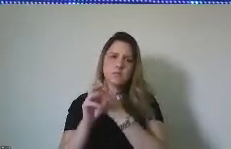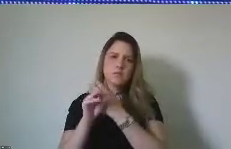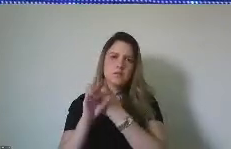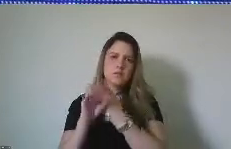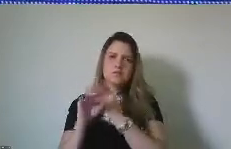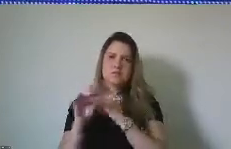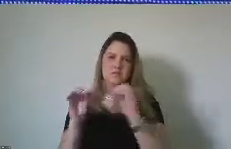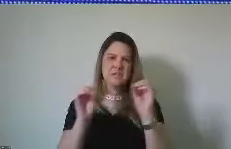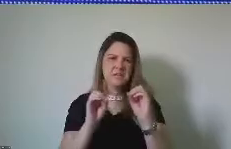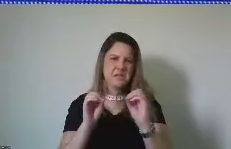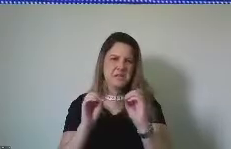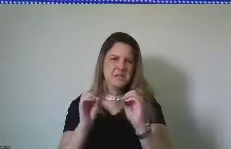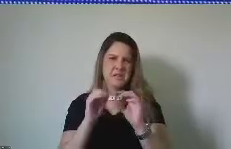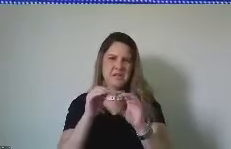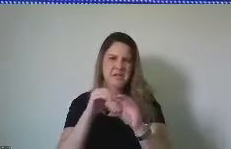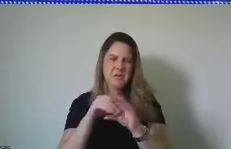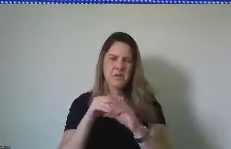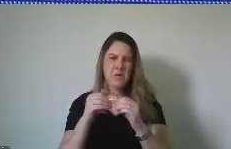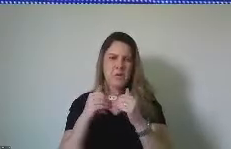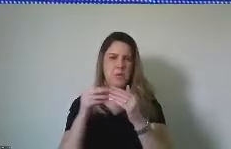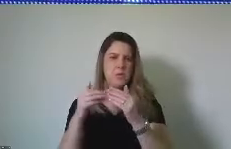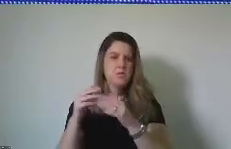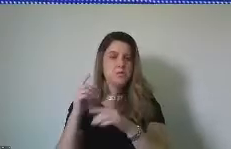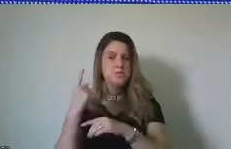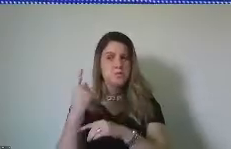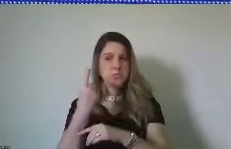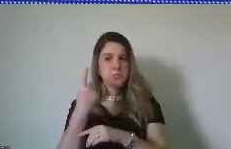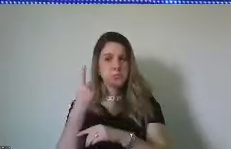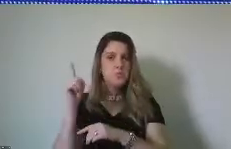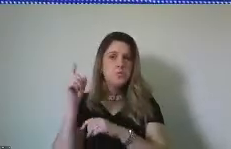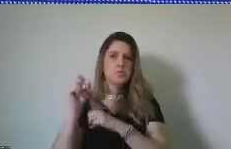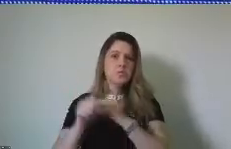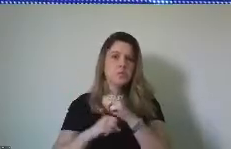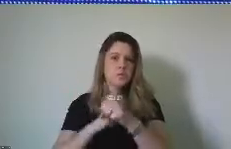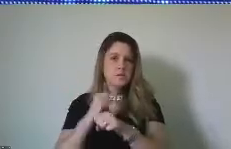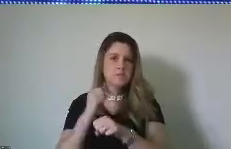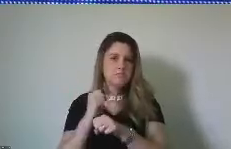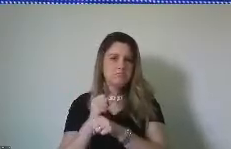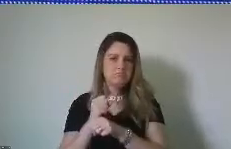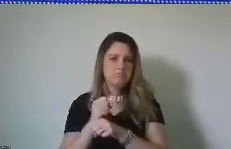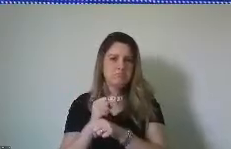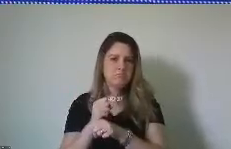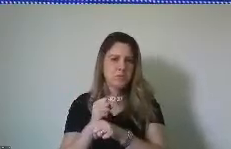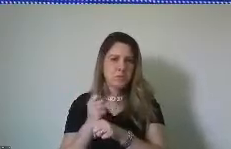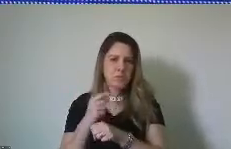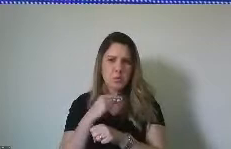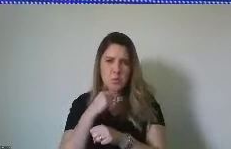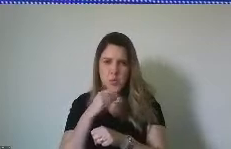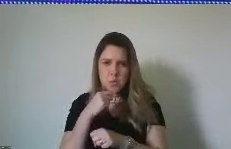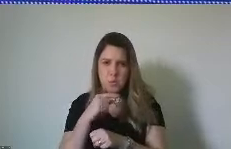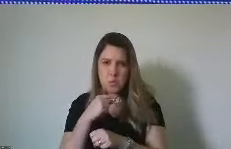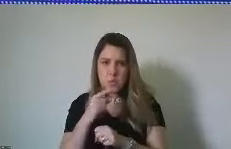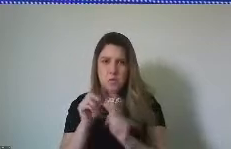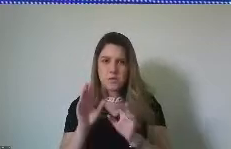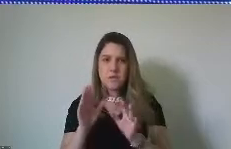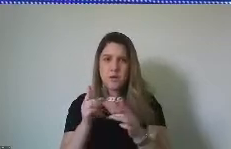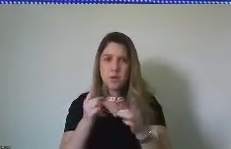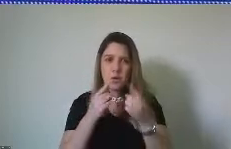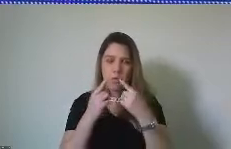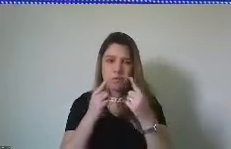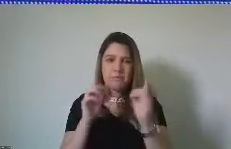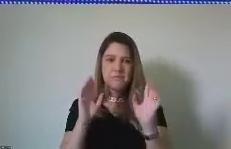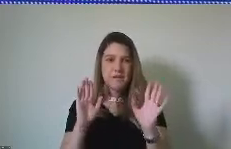relevante vencendo nos próximos anos eu não não consigo ter nenhum tipo de conversa